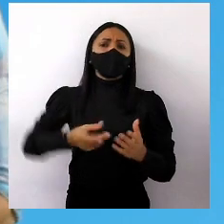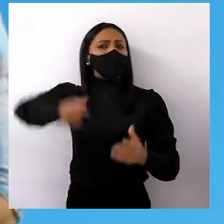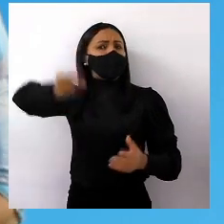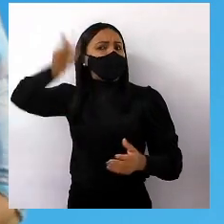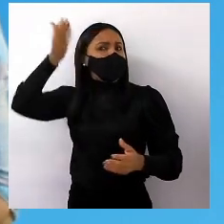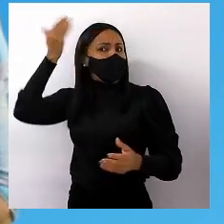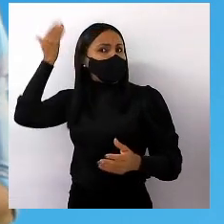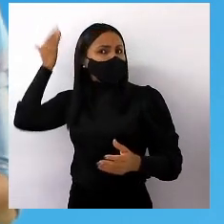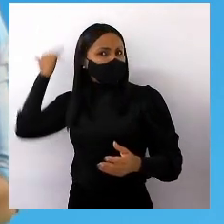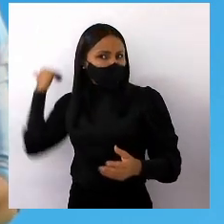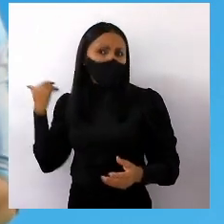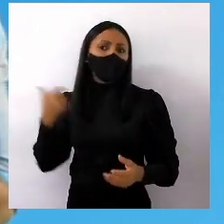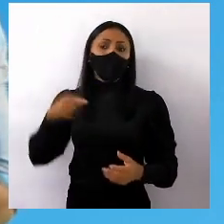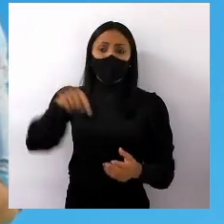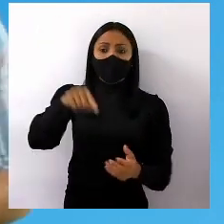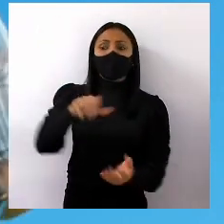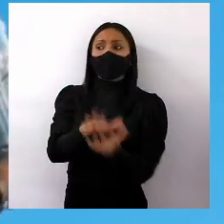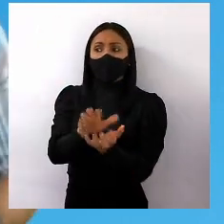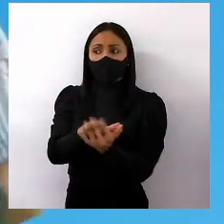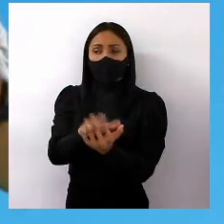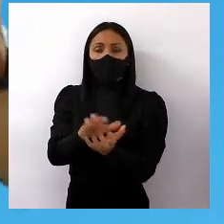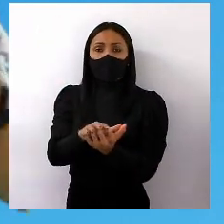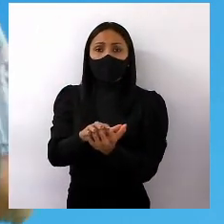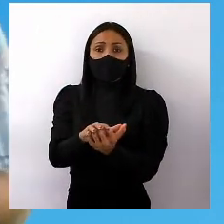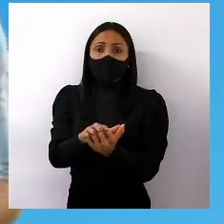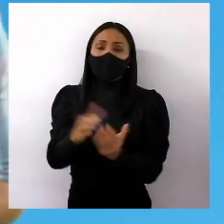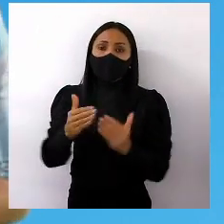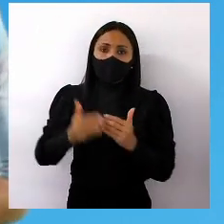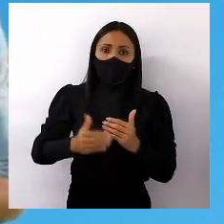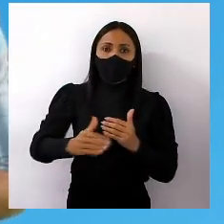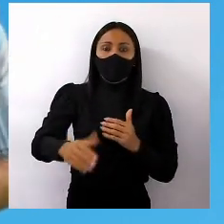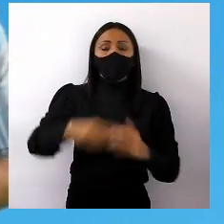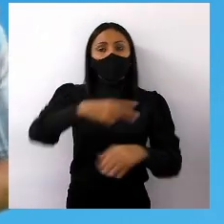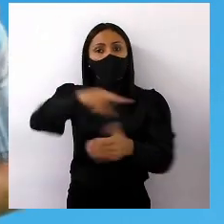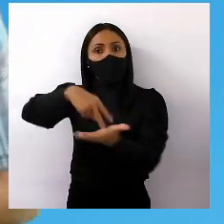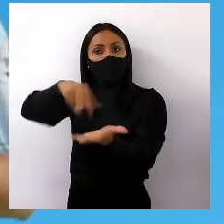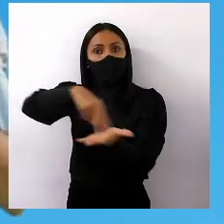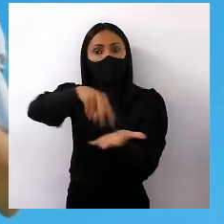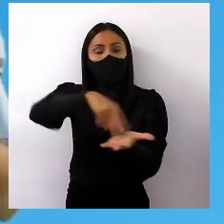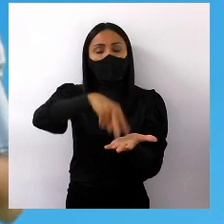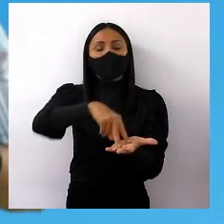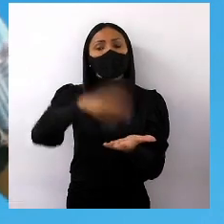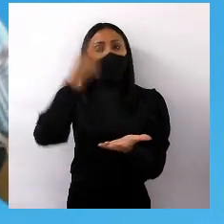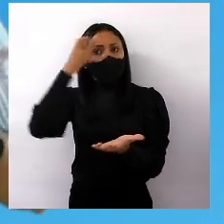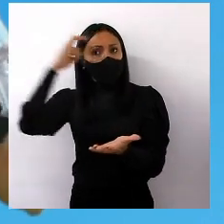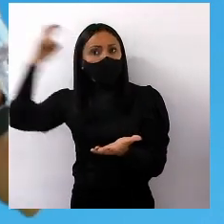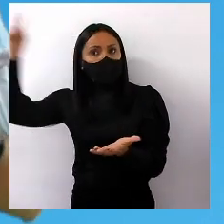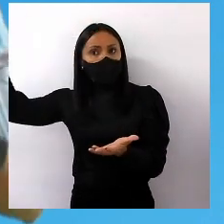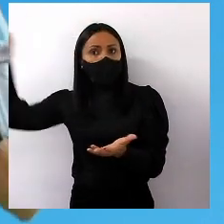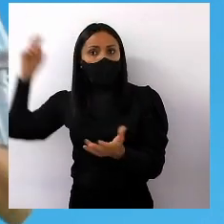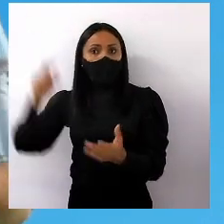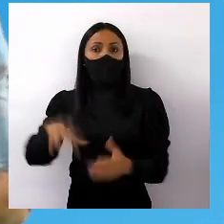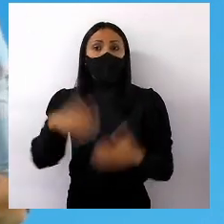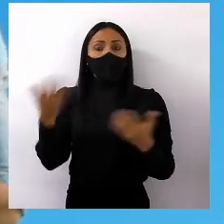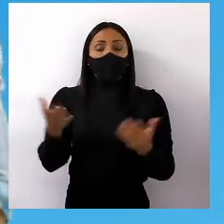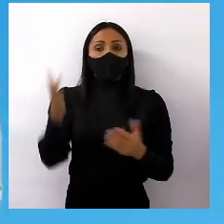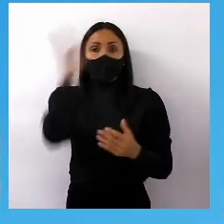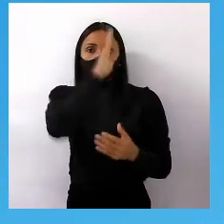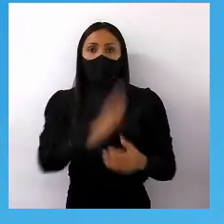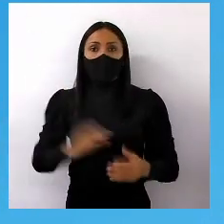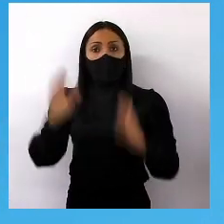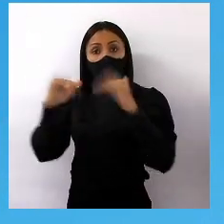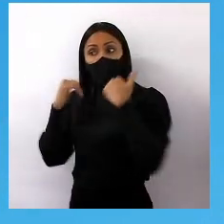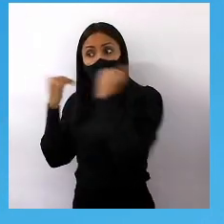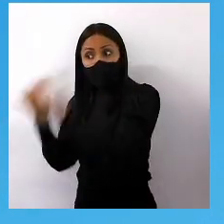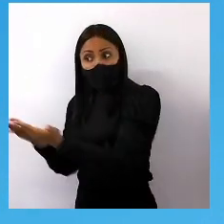ainda em execução aqui em Pernambuco, que leva aí a dança pernambucana, a nossa cultura para os palcos do Brasil e do mundo. Até mesmo